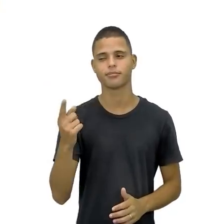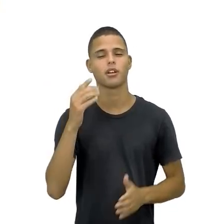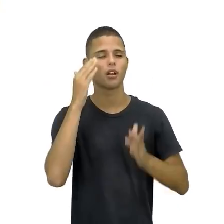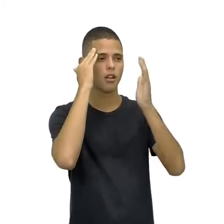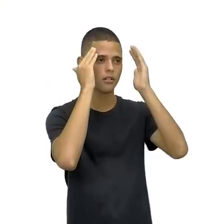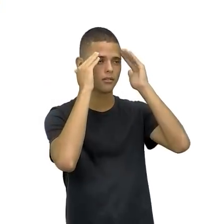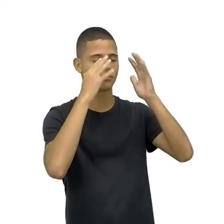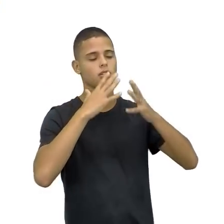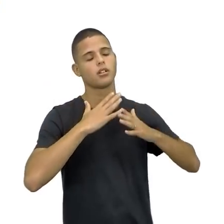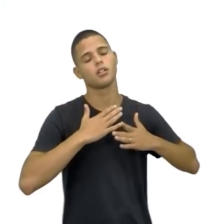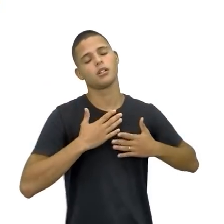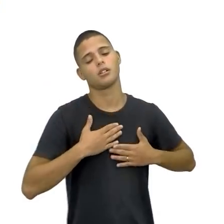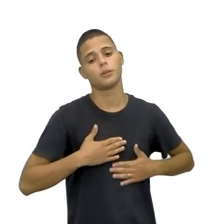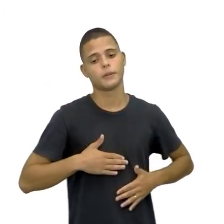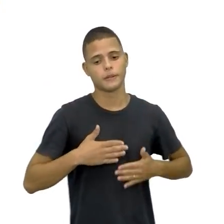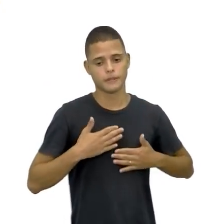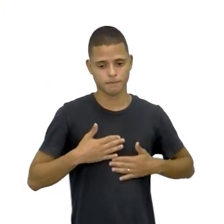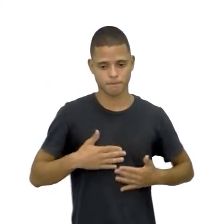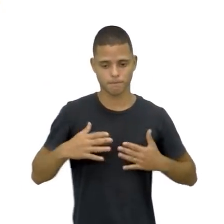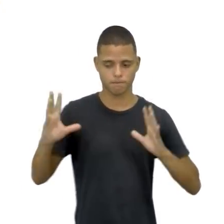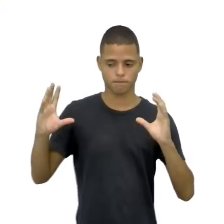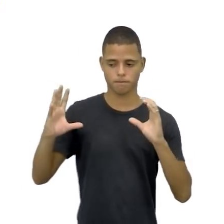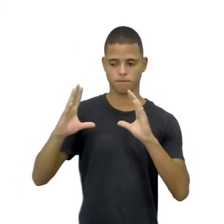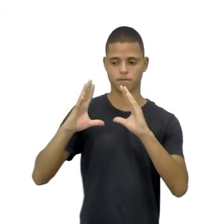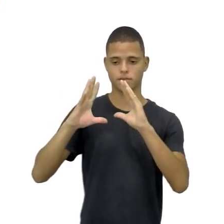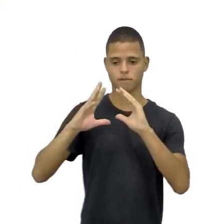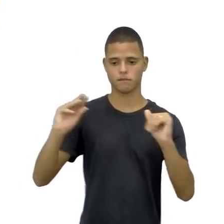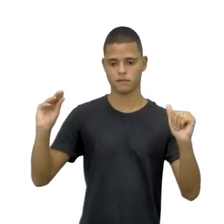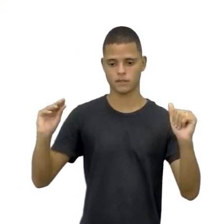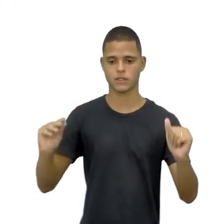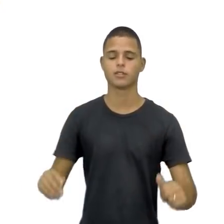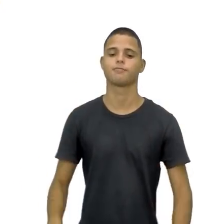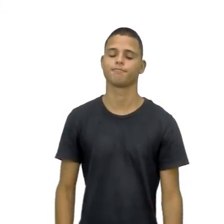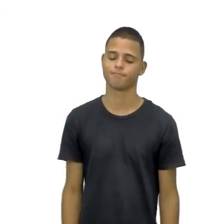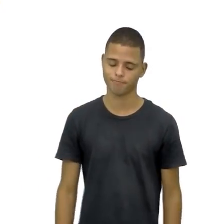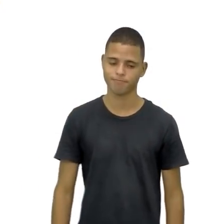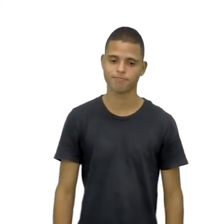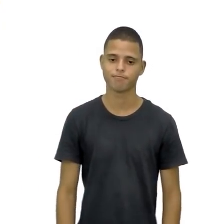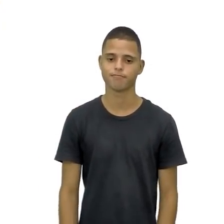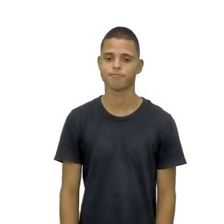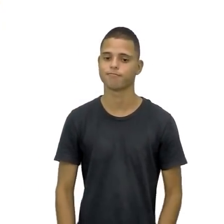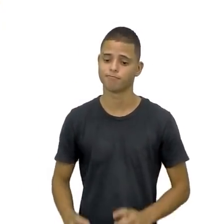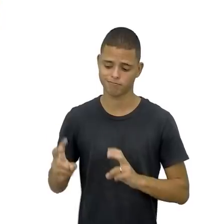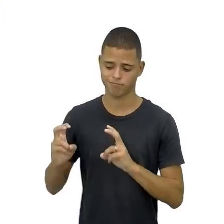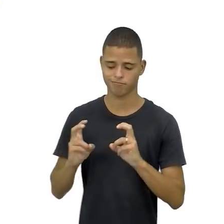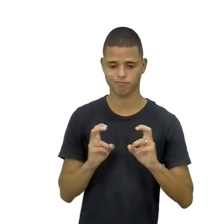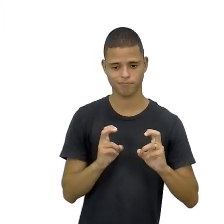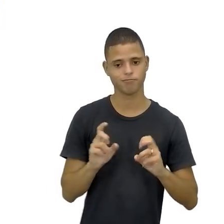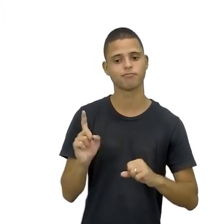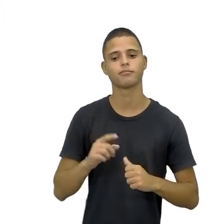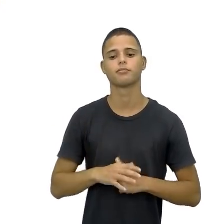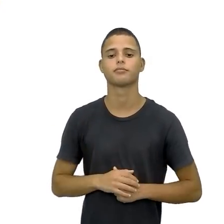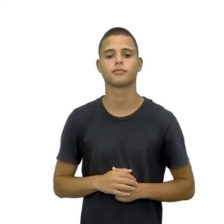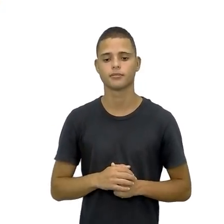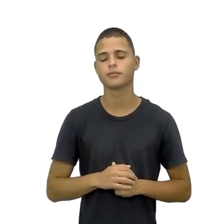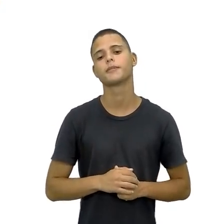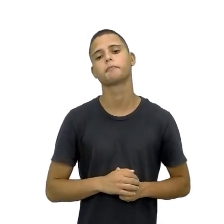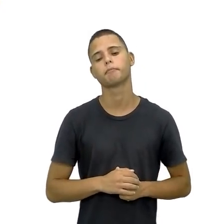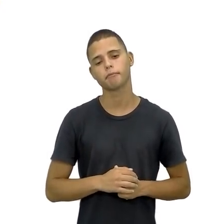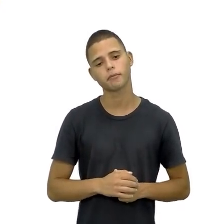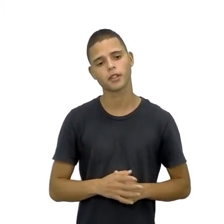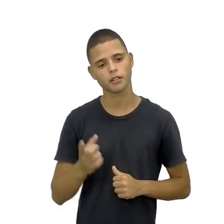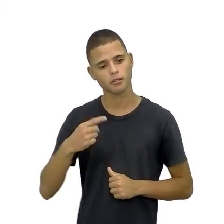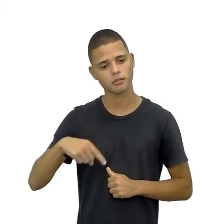né? Não é algo que vem de cima para baixo, mas sim de um acordo entre todos. Então, precisamos também, pensando ainda